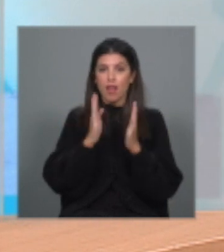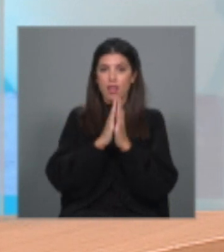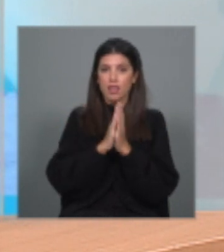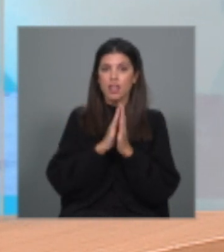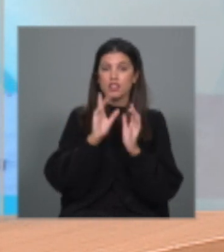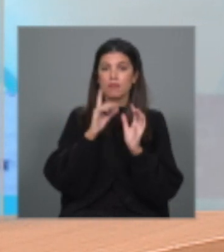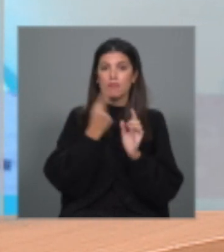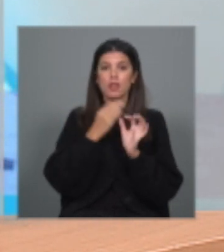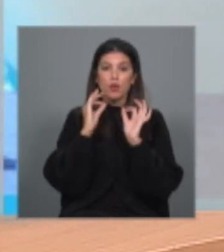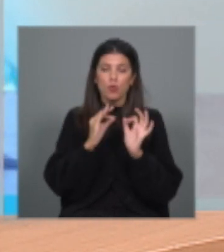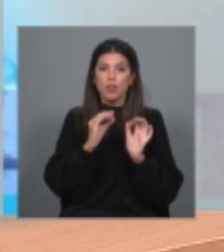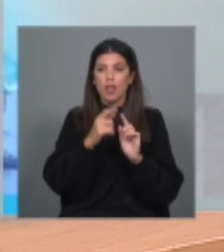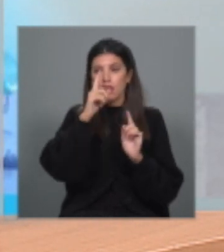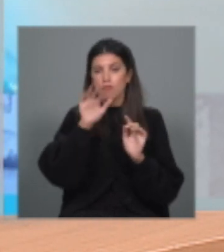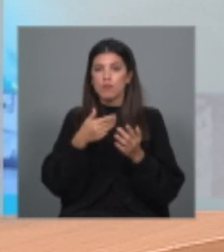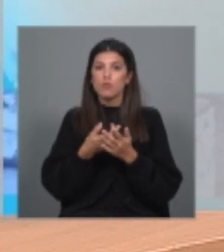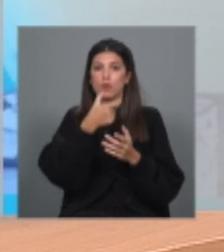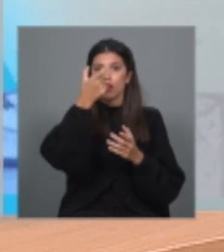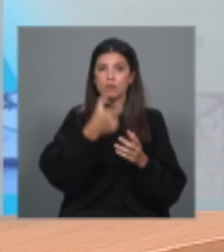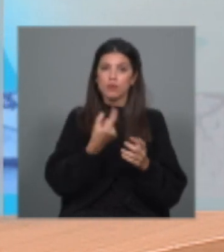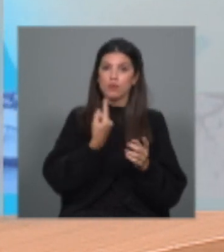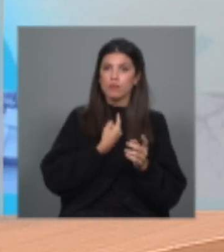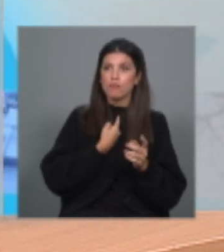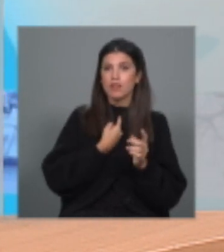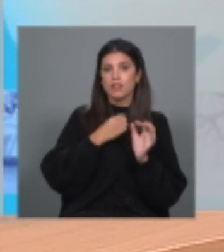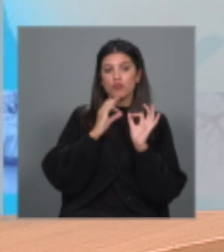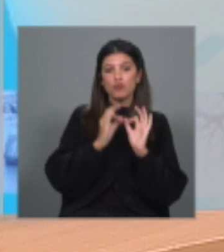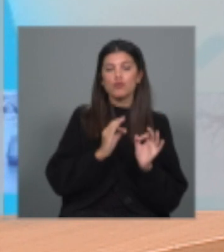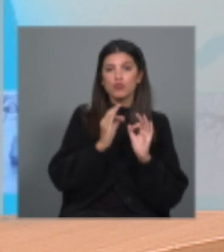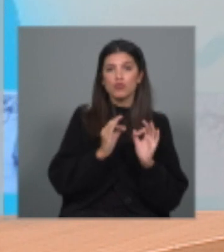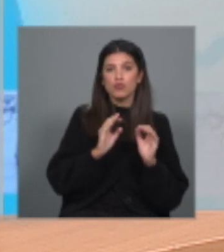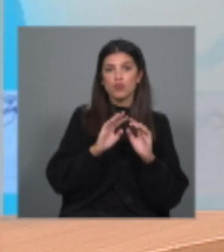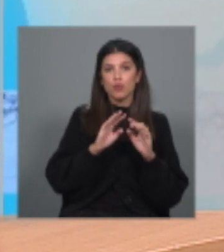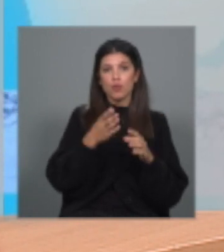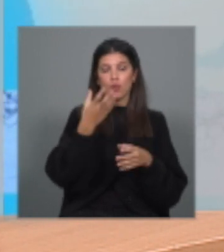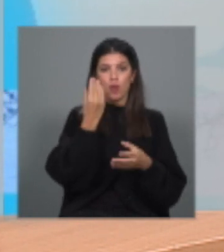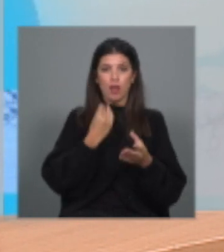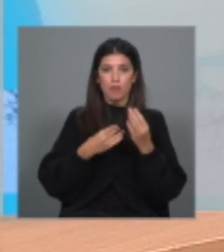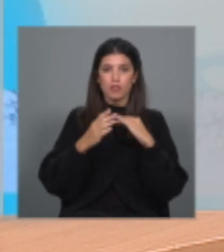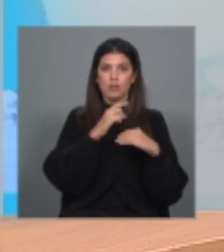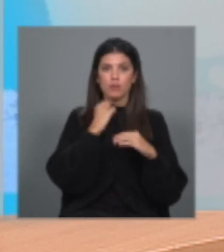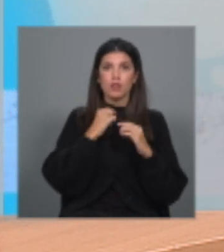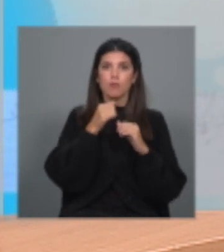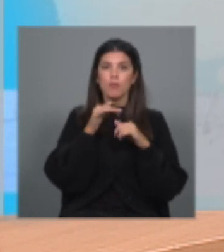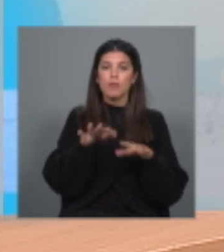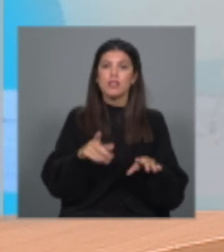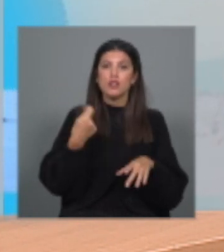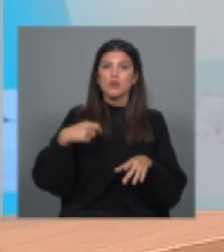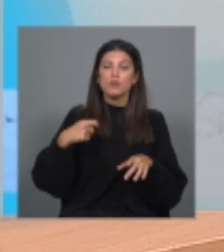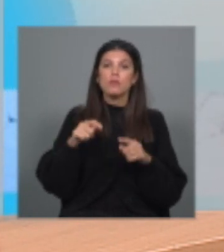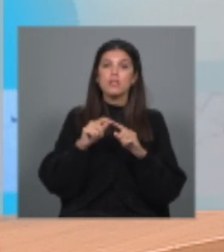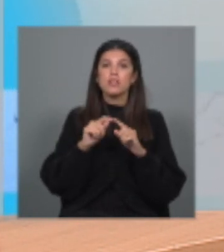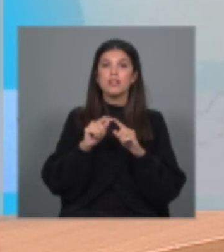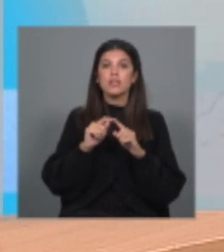as comunidades e as pessoas se vão lembrando e vão cuidando destas vocações. Na mensagem do Presidente da Comissão Episcopal das